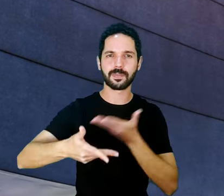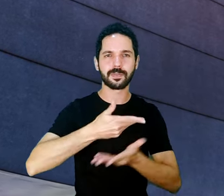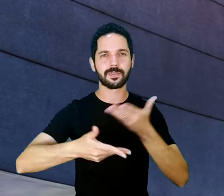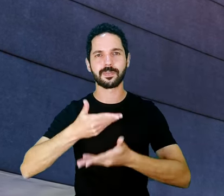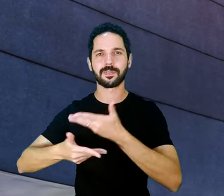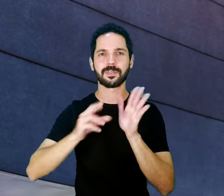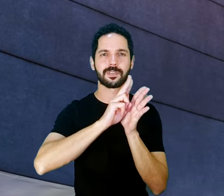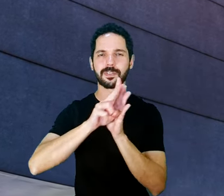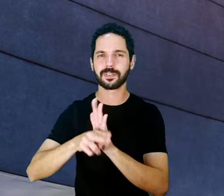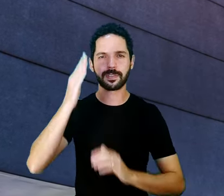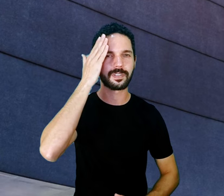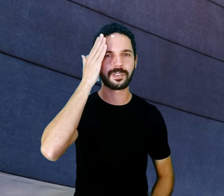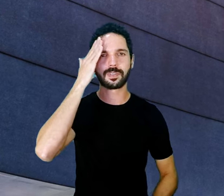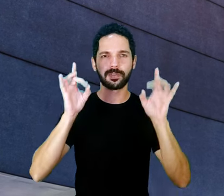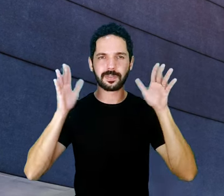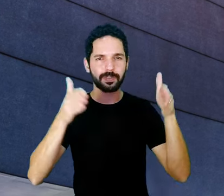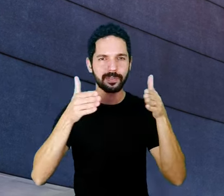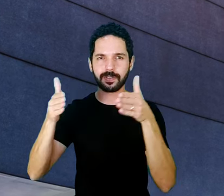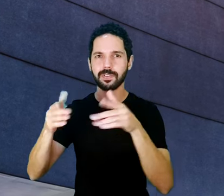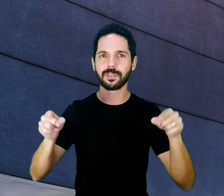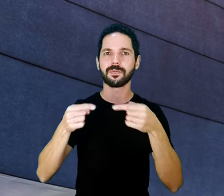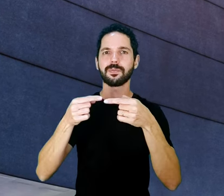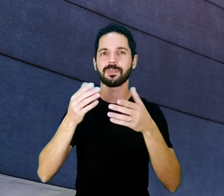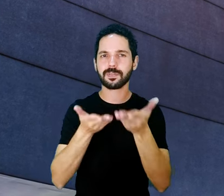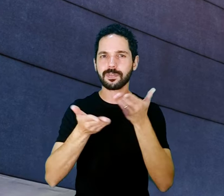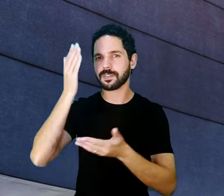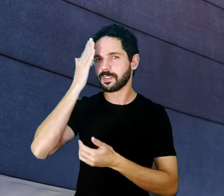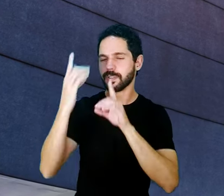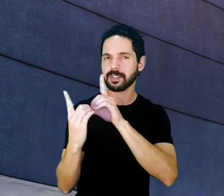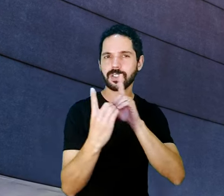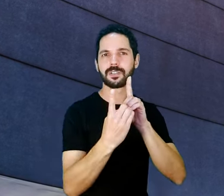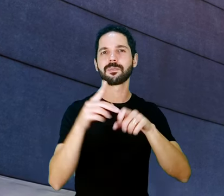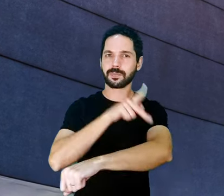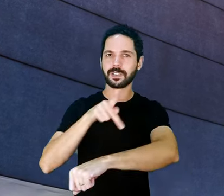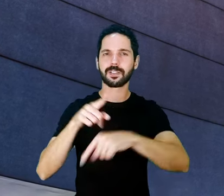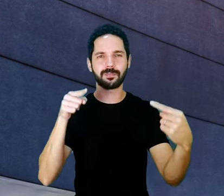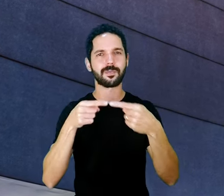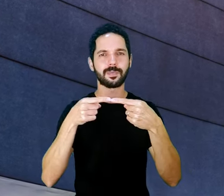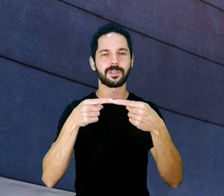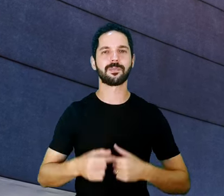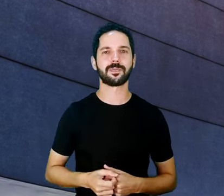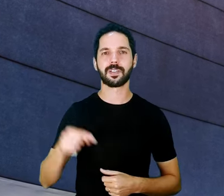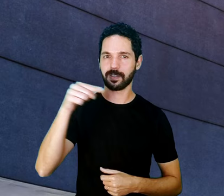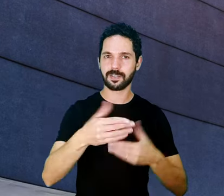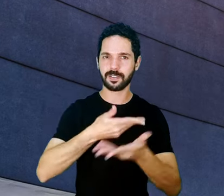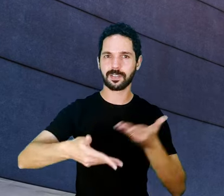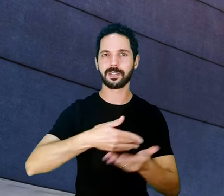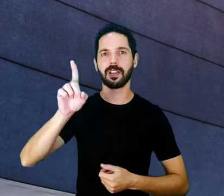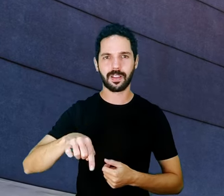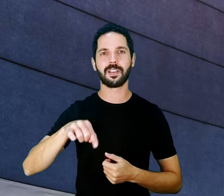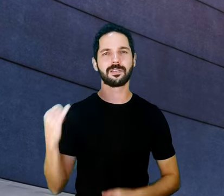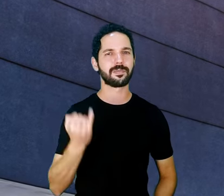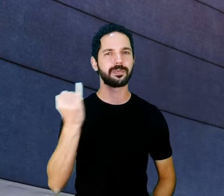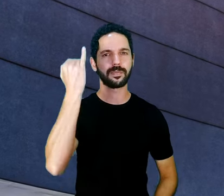nos preocupamos em articular os saberes específicos aos saberes didáticos pedagógicos, uma vez